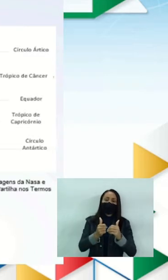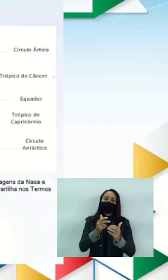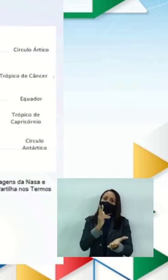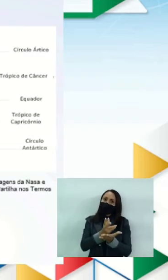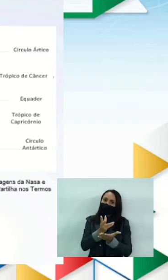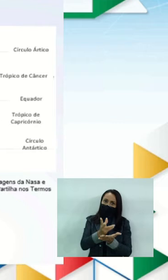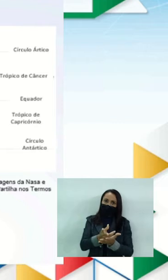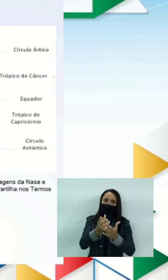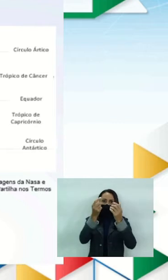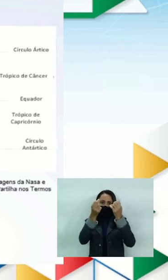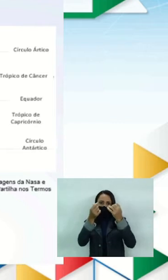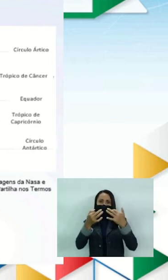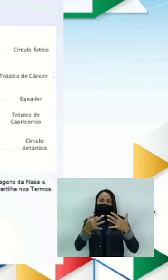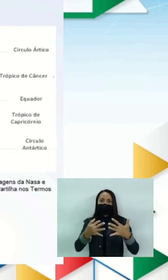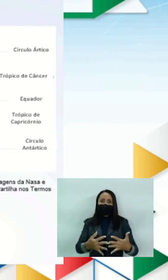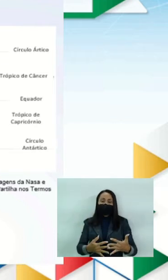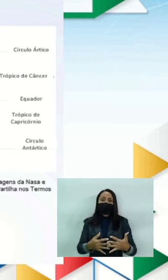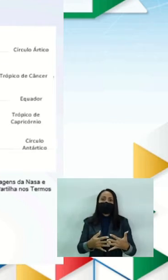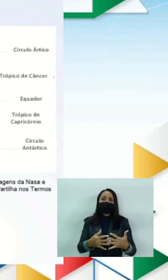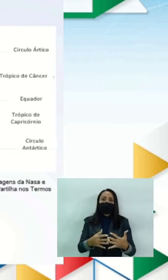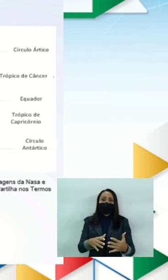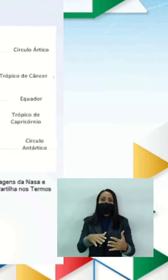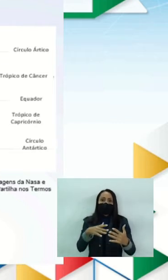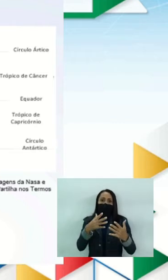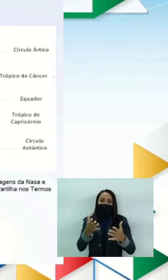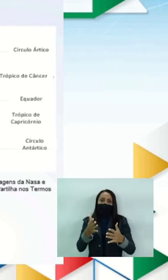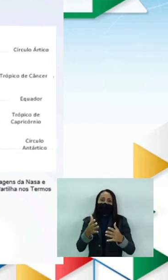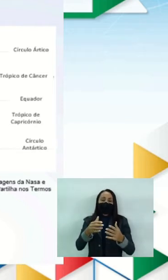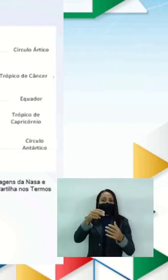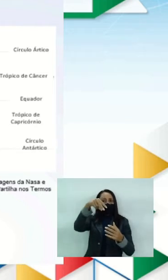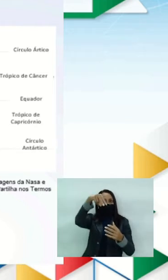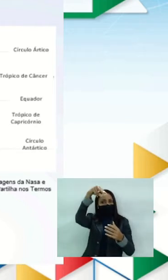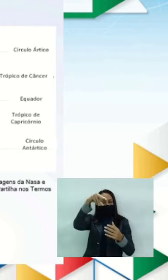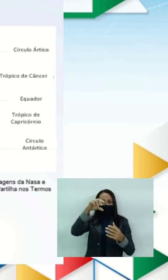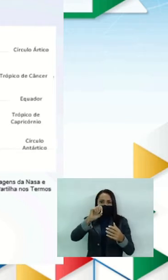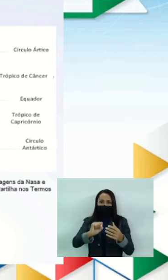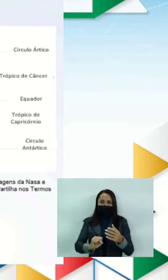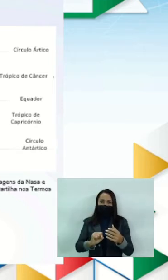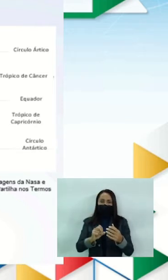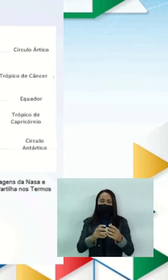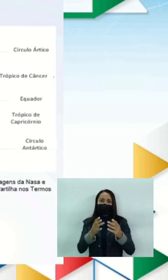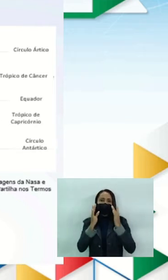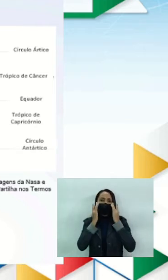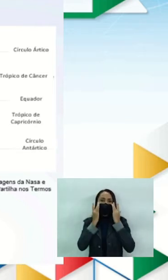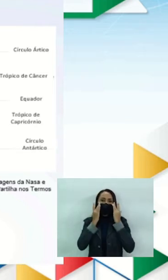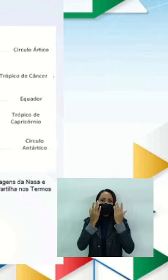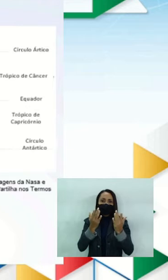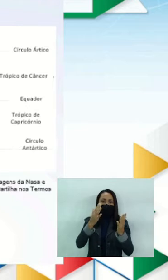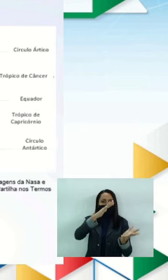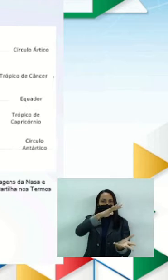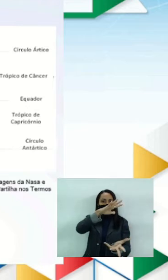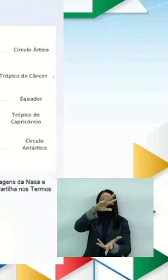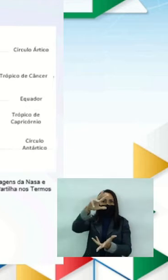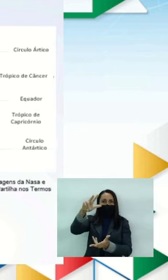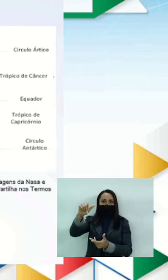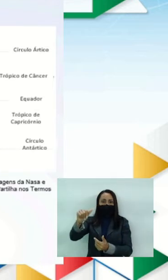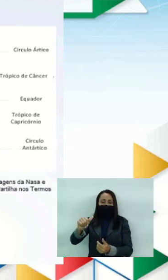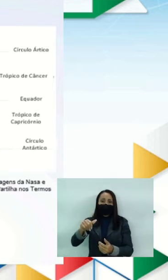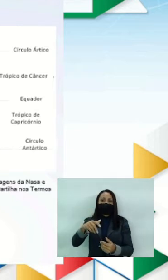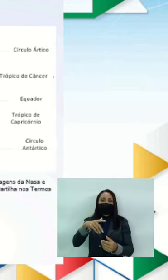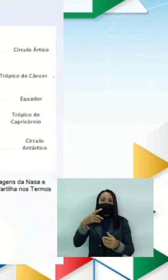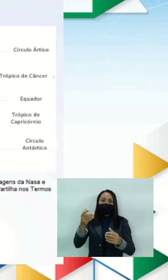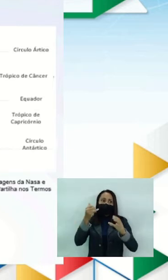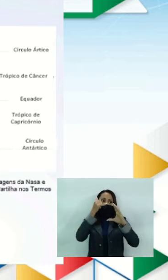do Equador, ainda neste sentido norte-sul da divisão da Terra, temos nas linhas paralelas